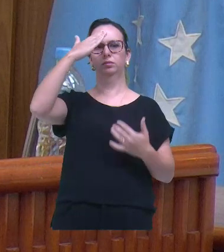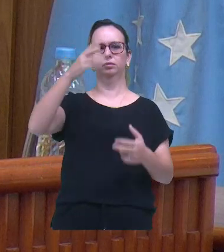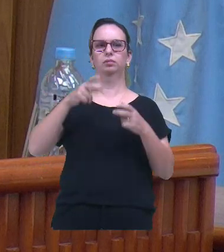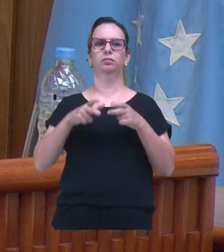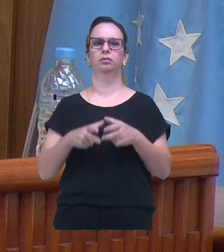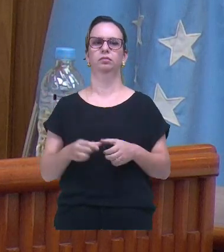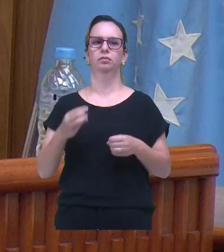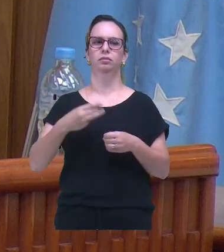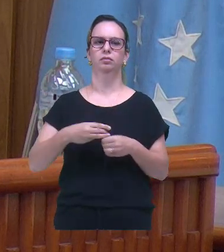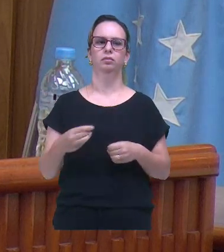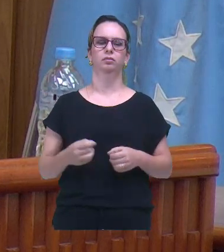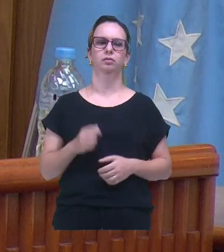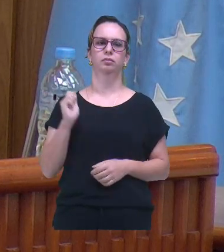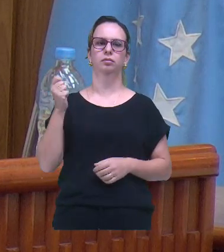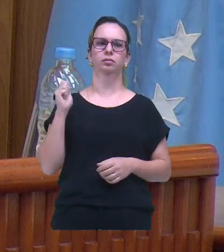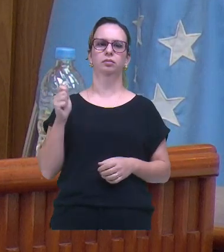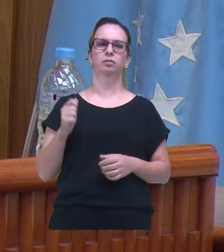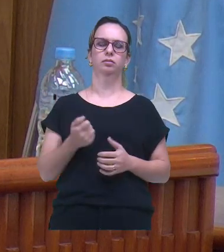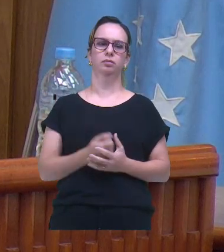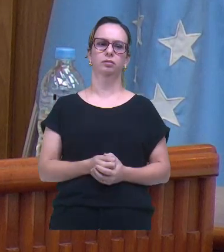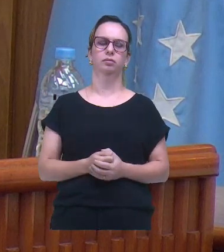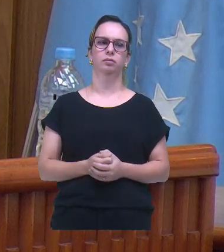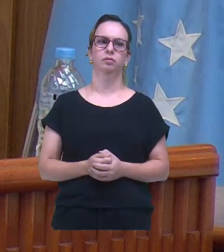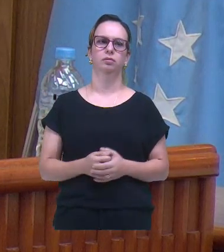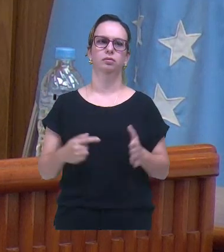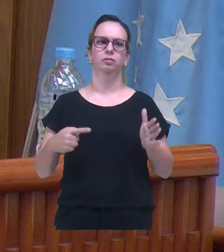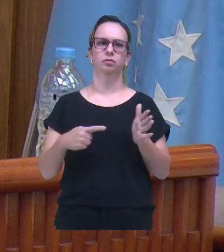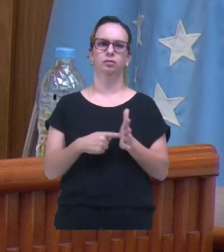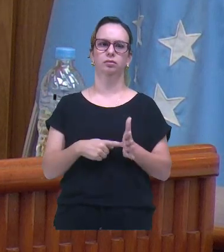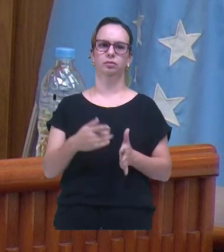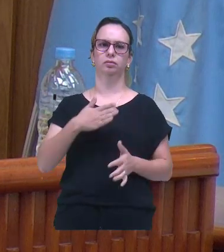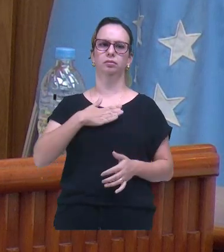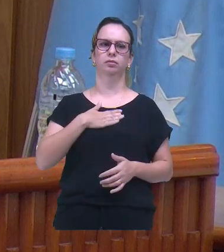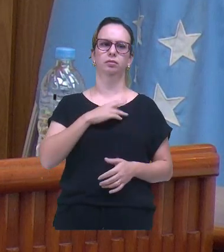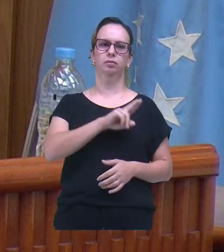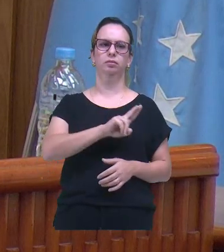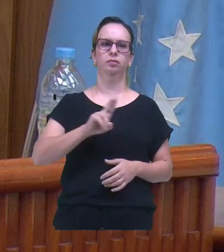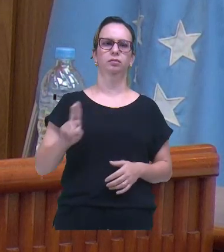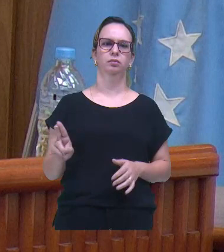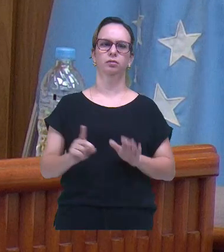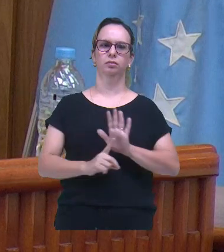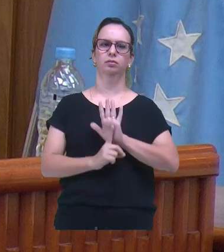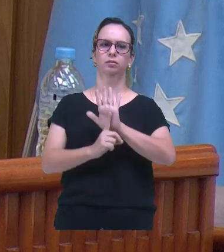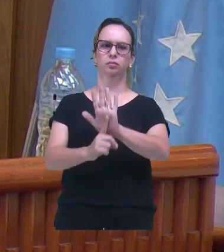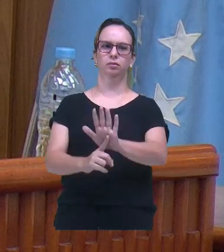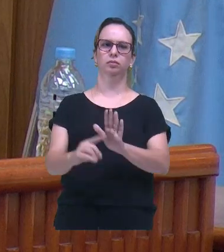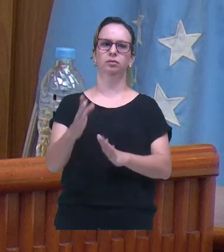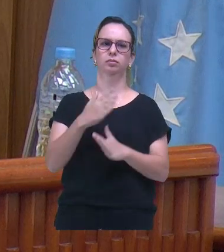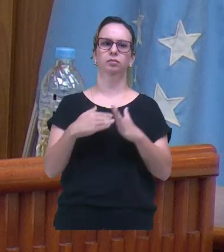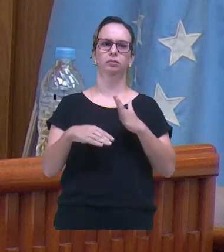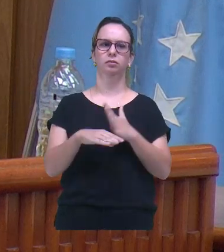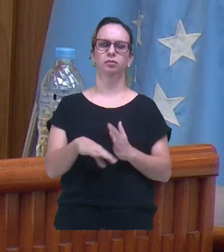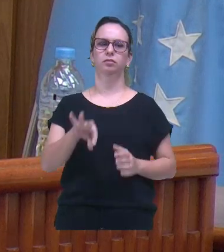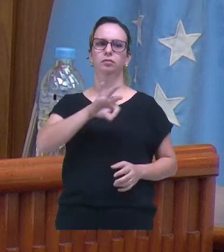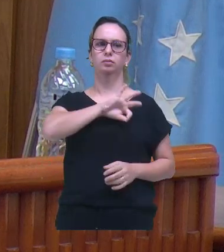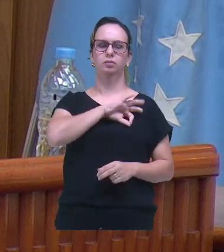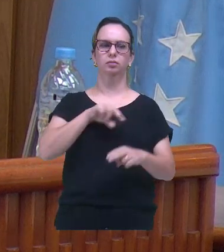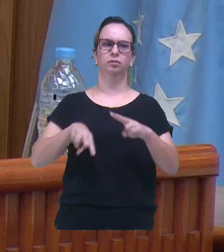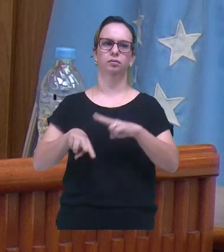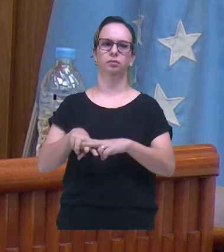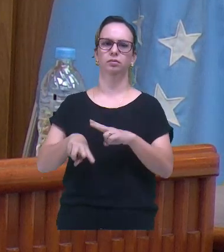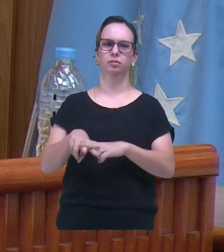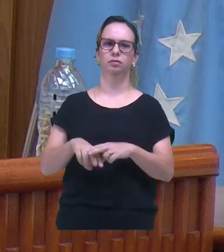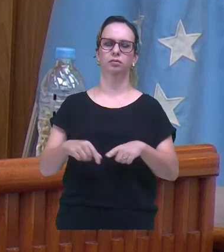Assis pela indicação do meu nome, representando todos os policiais penais, agentes